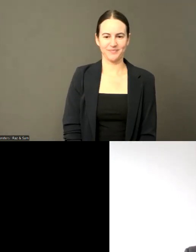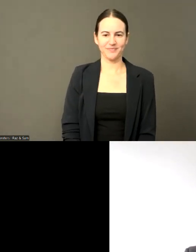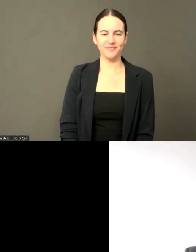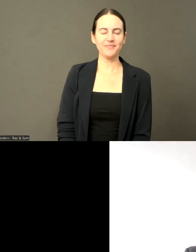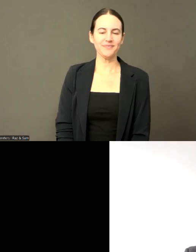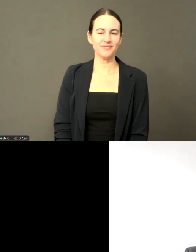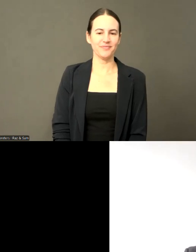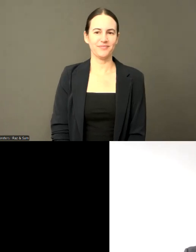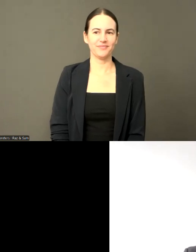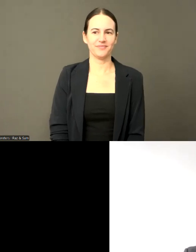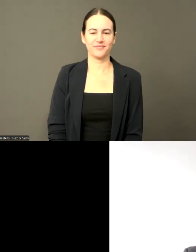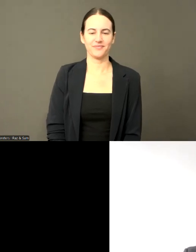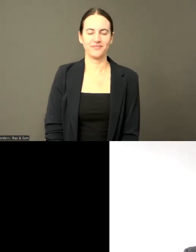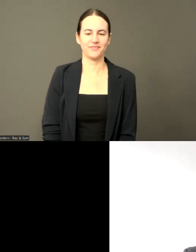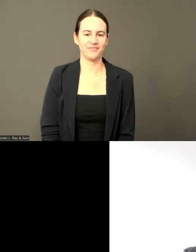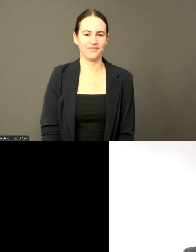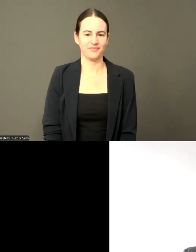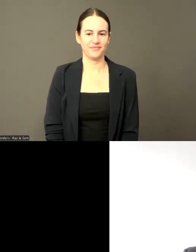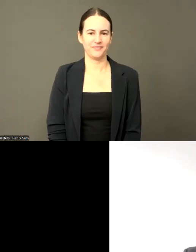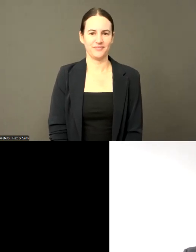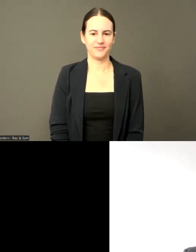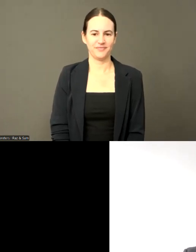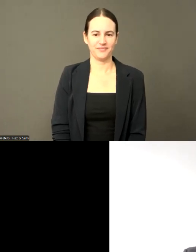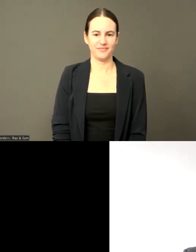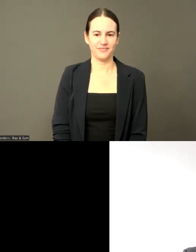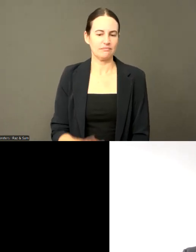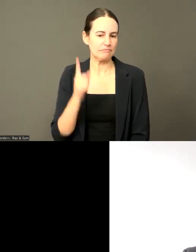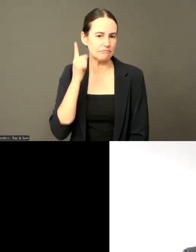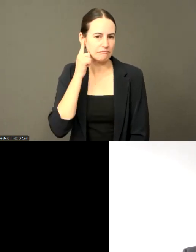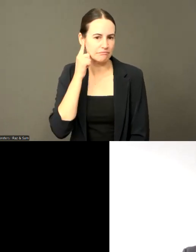até 2020. Obrigada, doutor Durel.